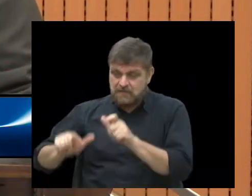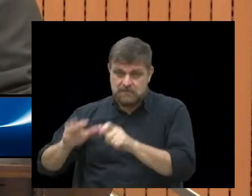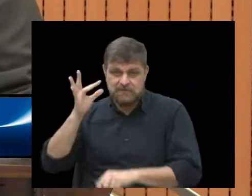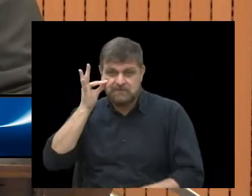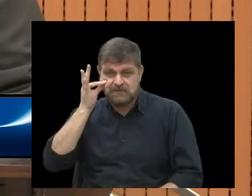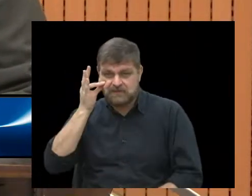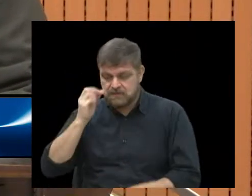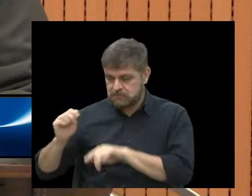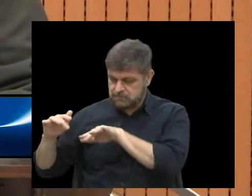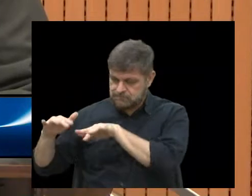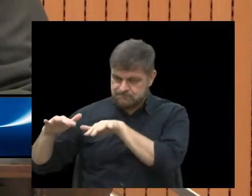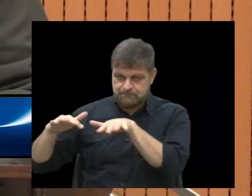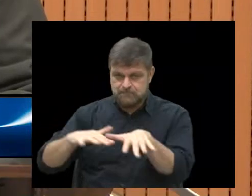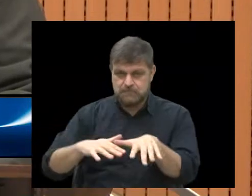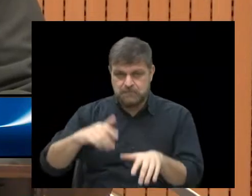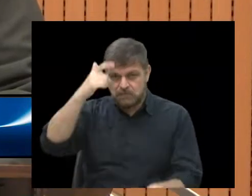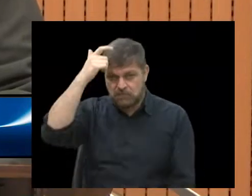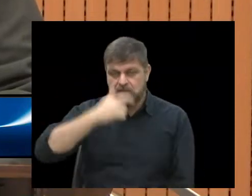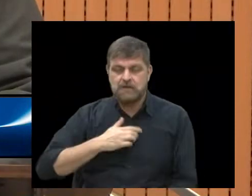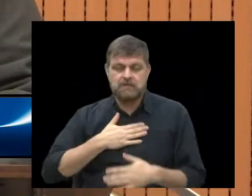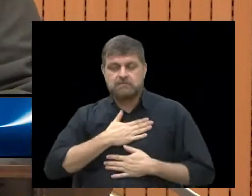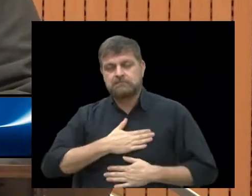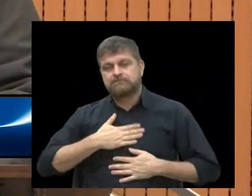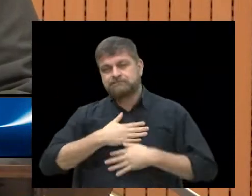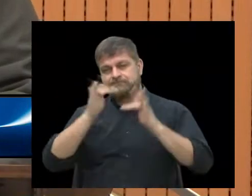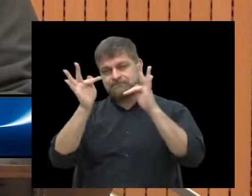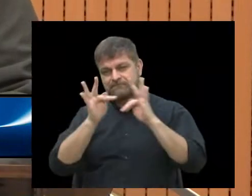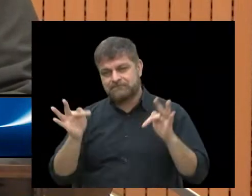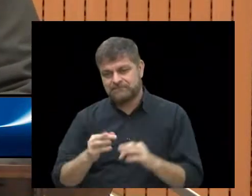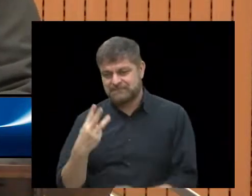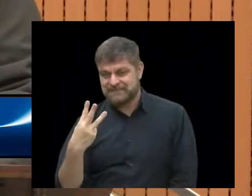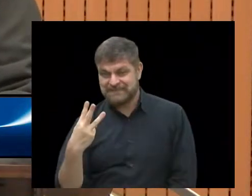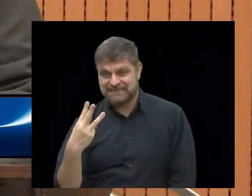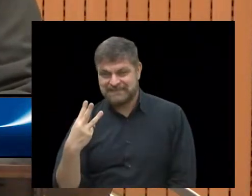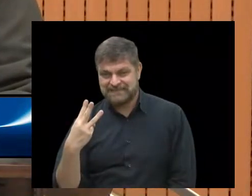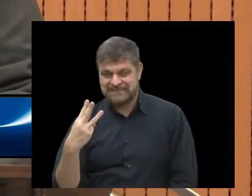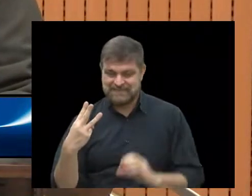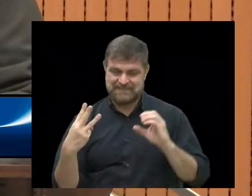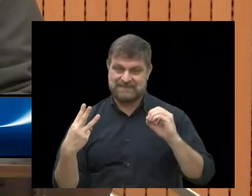Aqueles que, como eu, ficaram felizes com os 3-0, né?